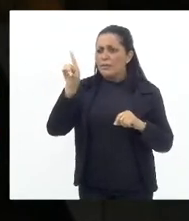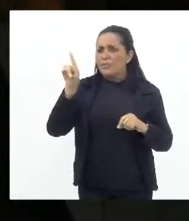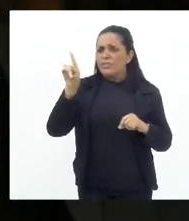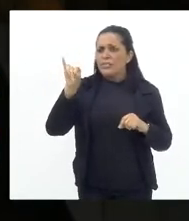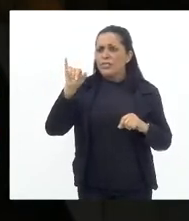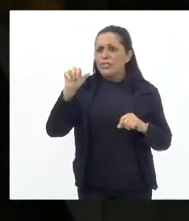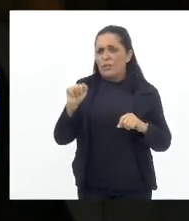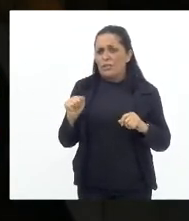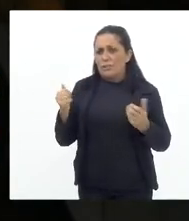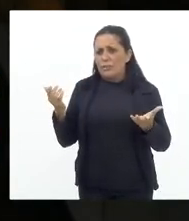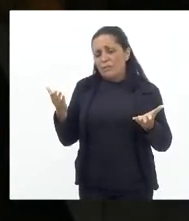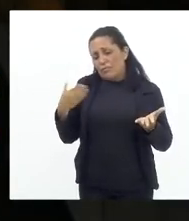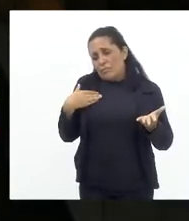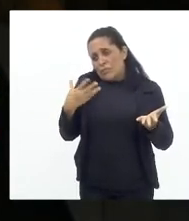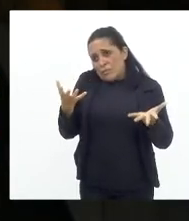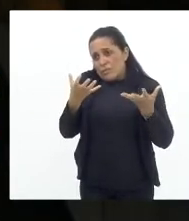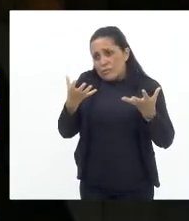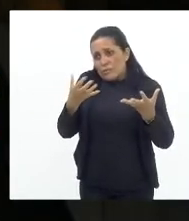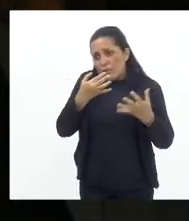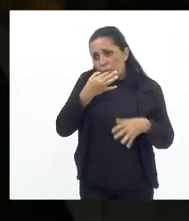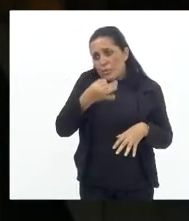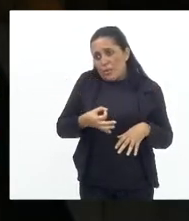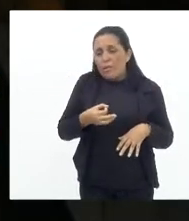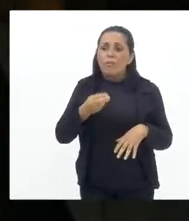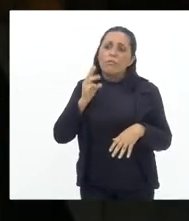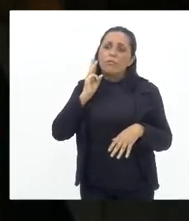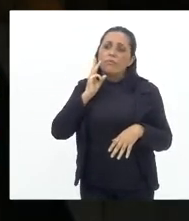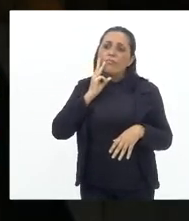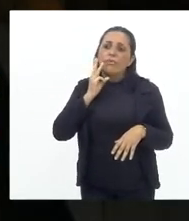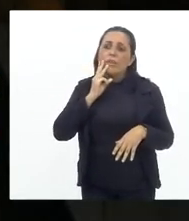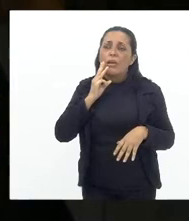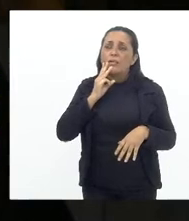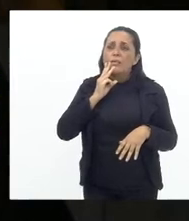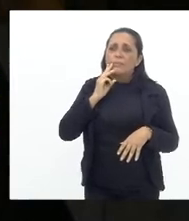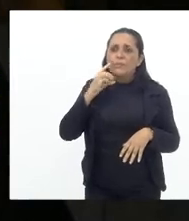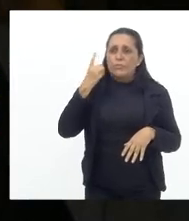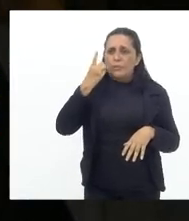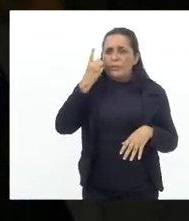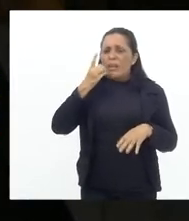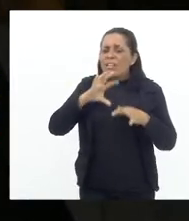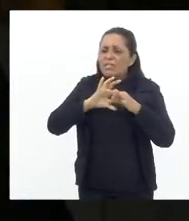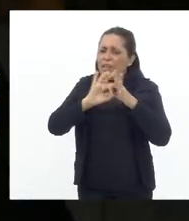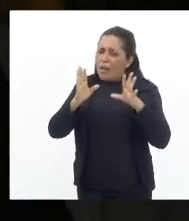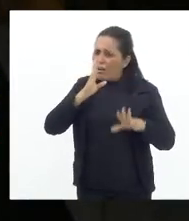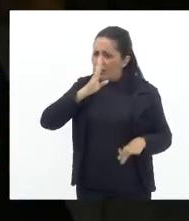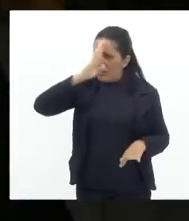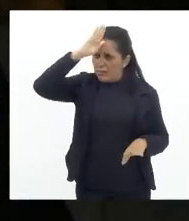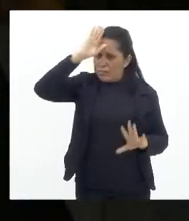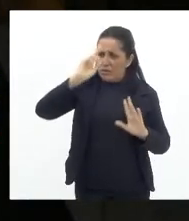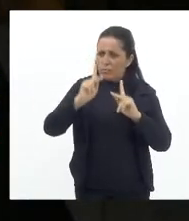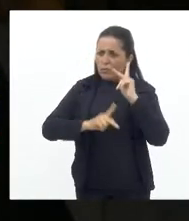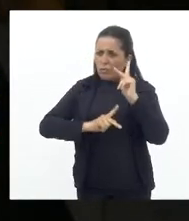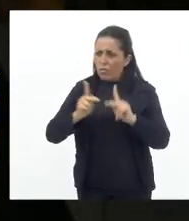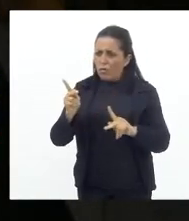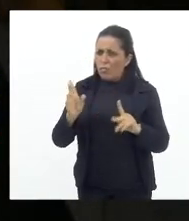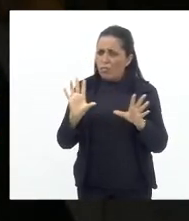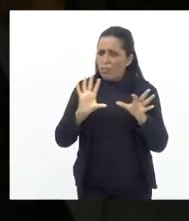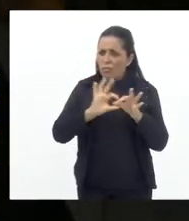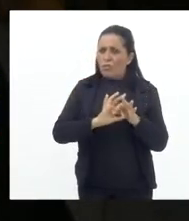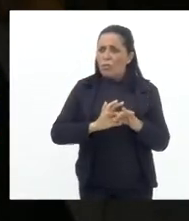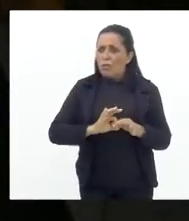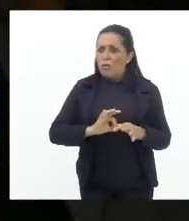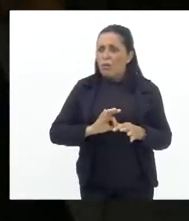não acredita acatar a sugestão ótima do deputado waldeck mas deixa os bolsonaristas no dia